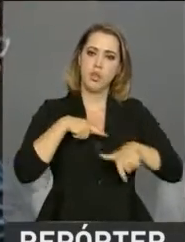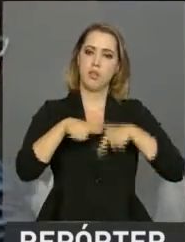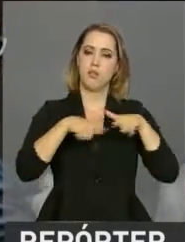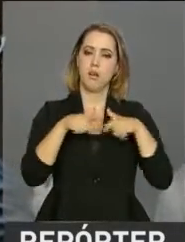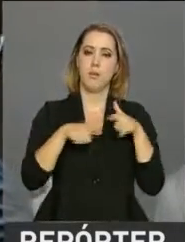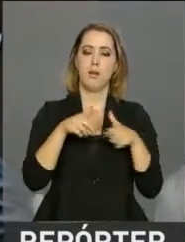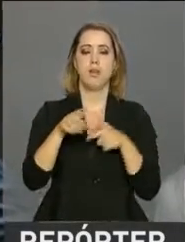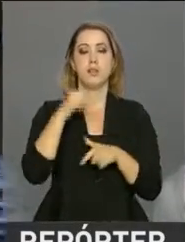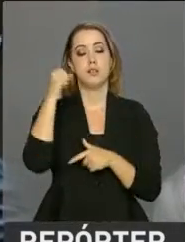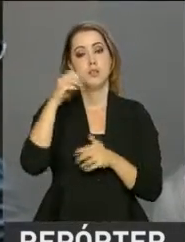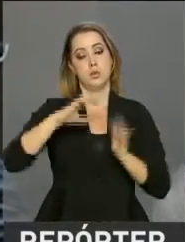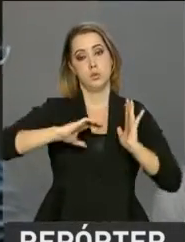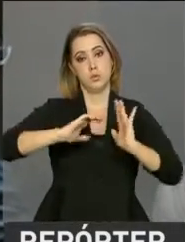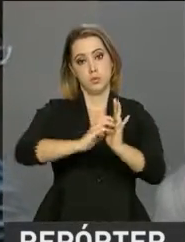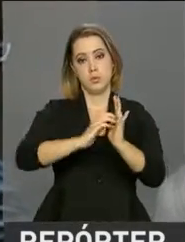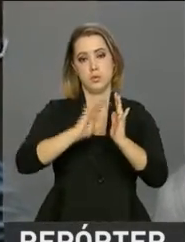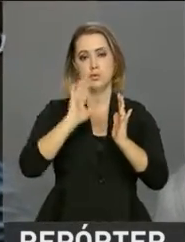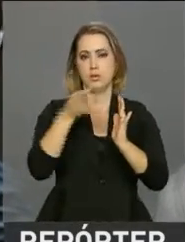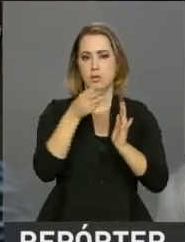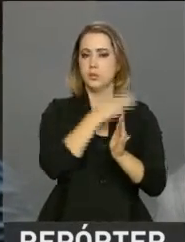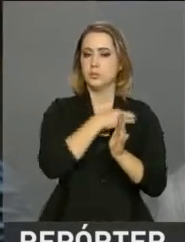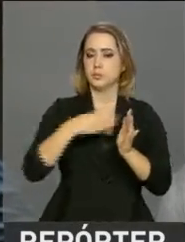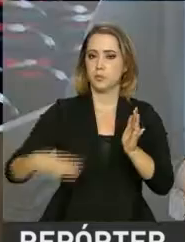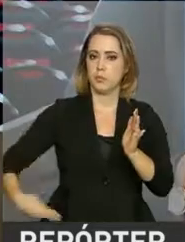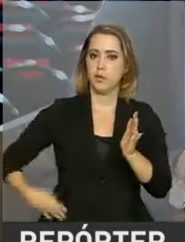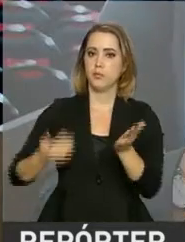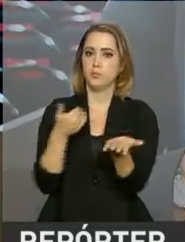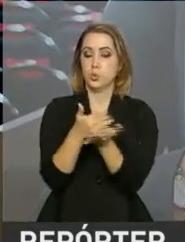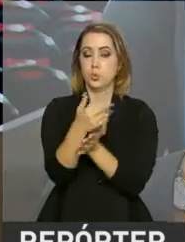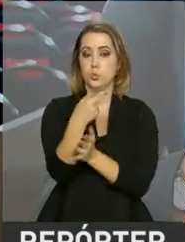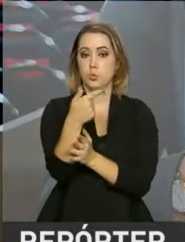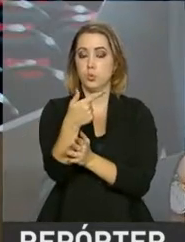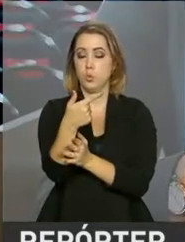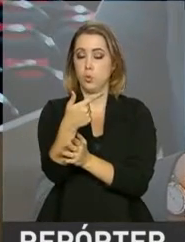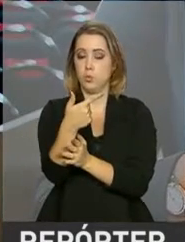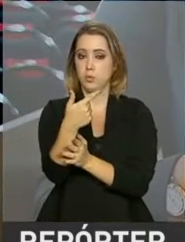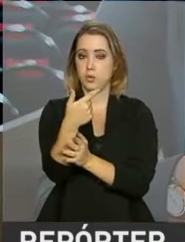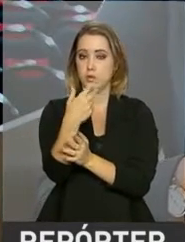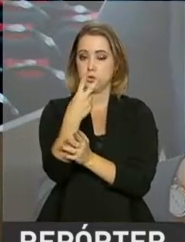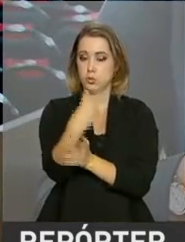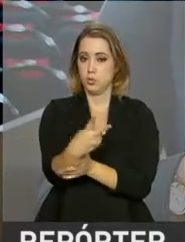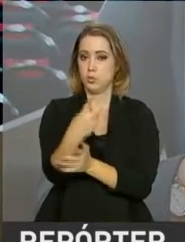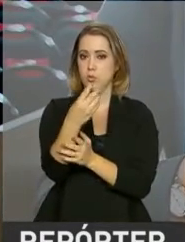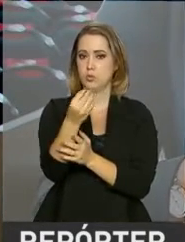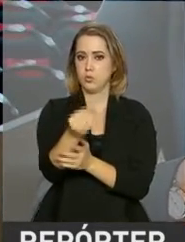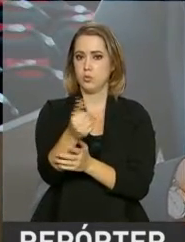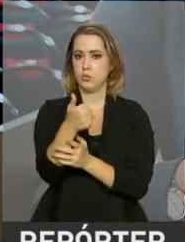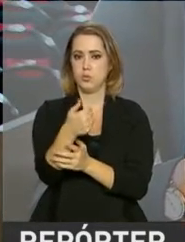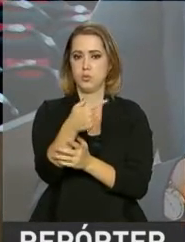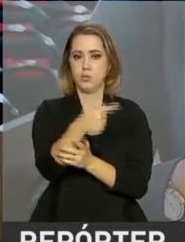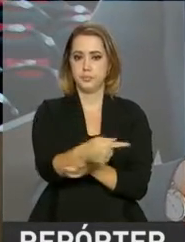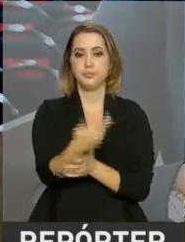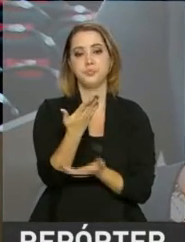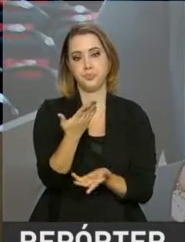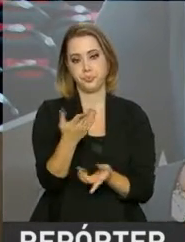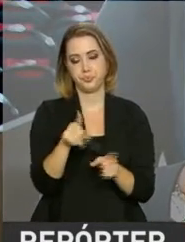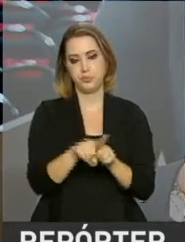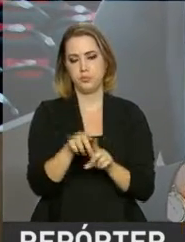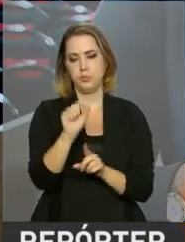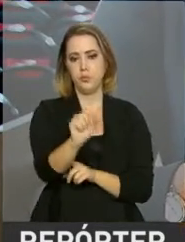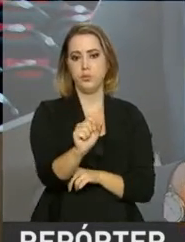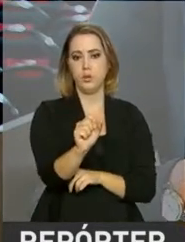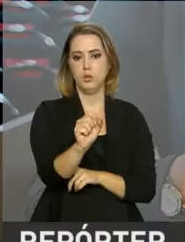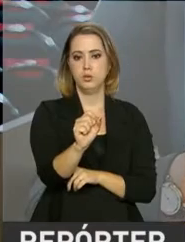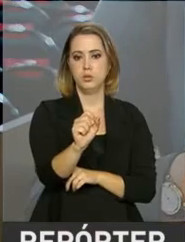É ministro do TCU desde 2007. O Tribunal de Contas da União atua como órgão fiscalizador do